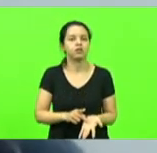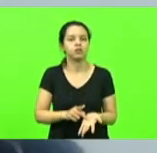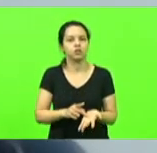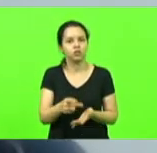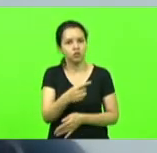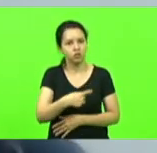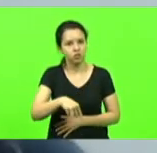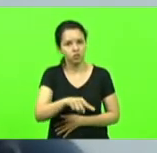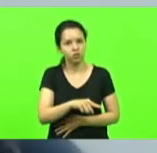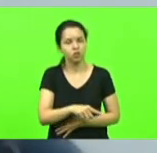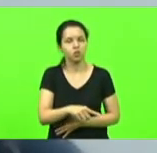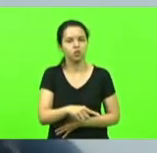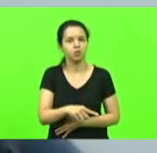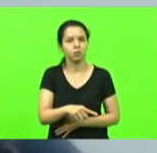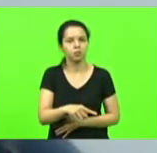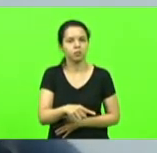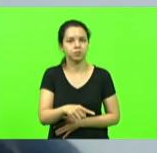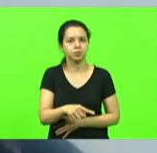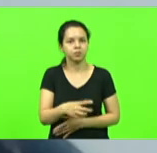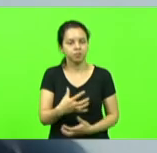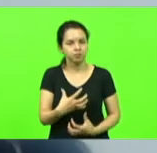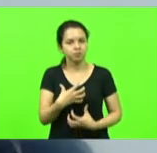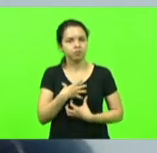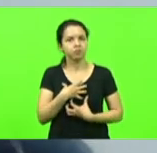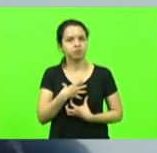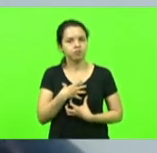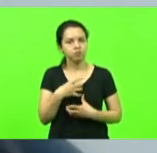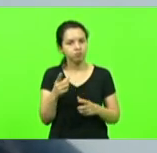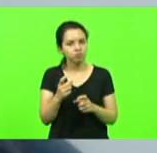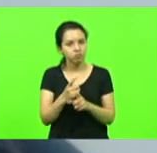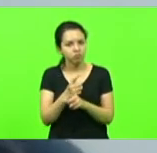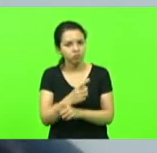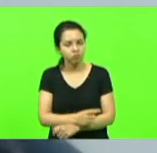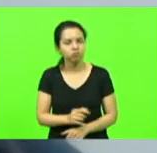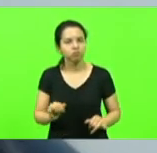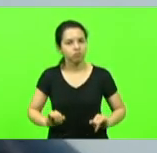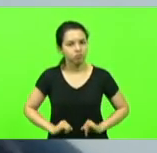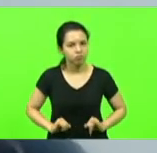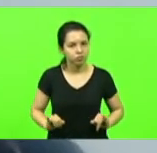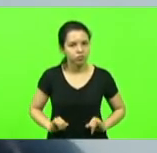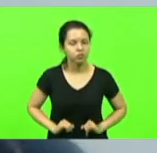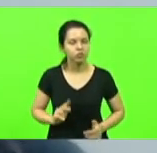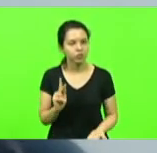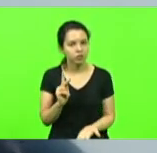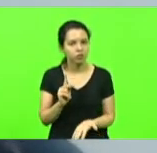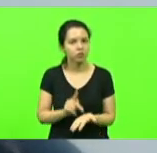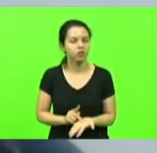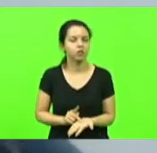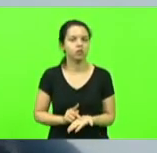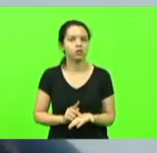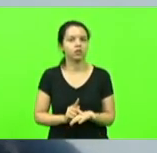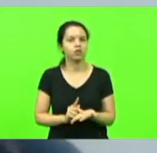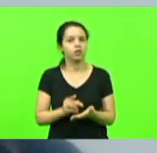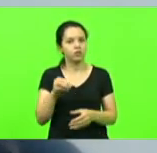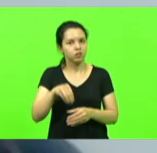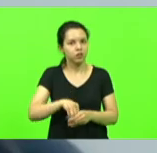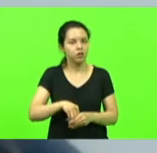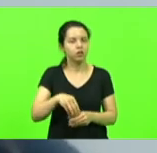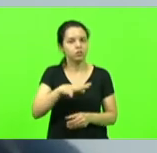viemos sentindo essa dificuldade, sofrendo realmente na pele dentro das